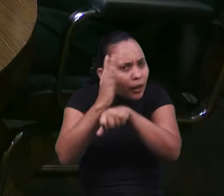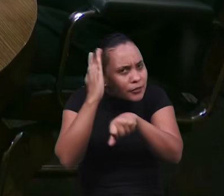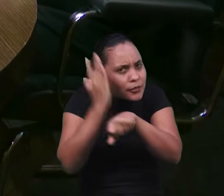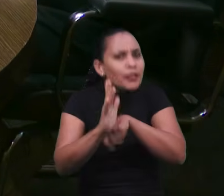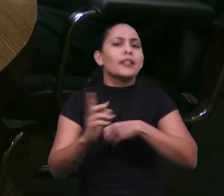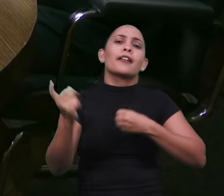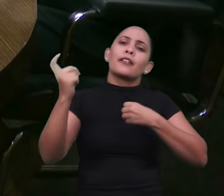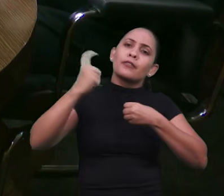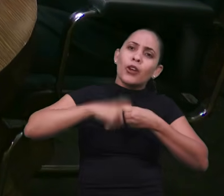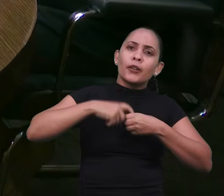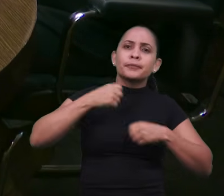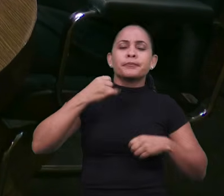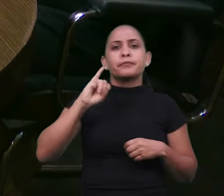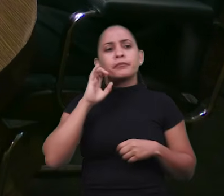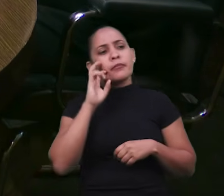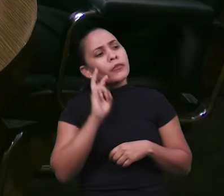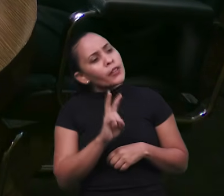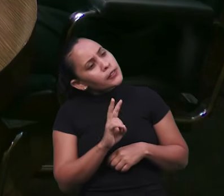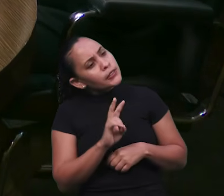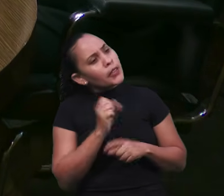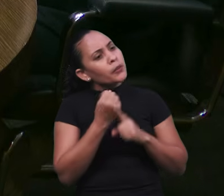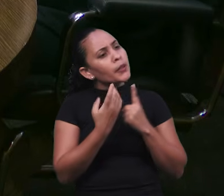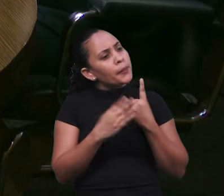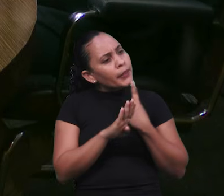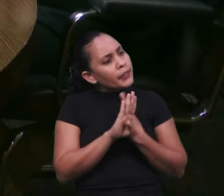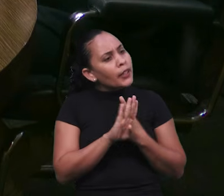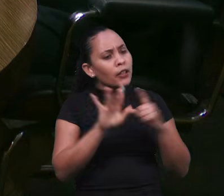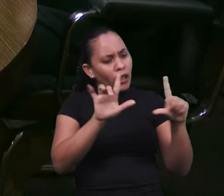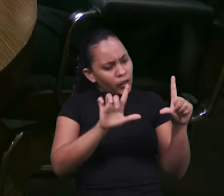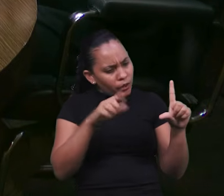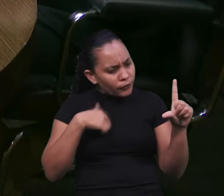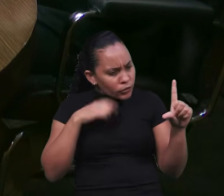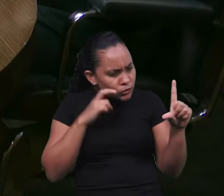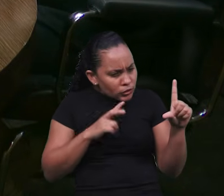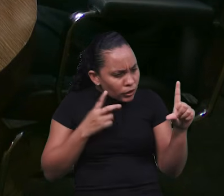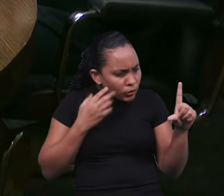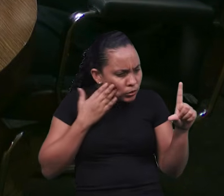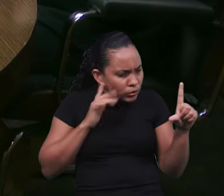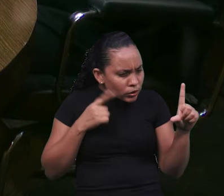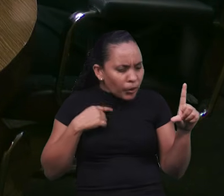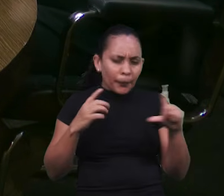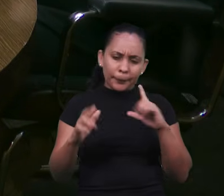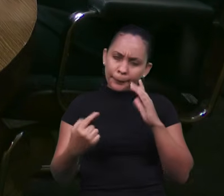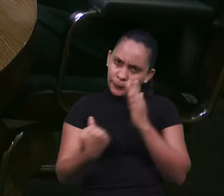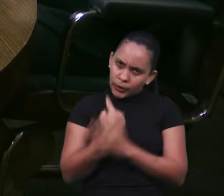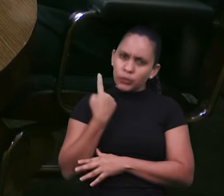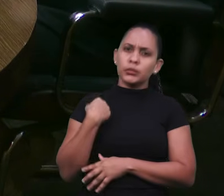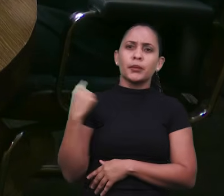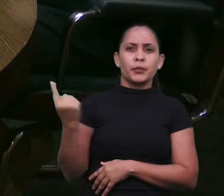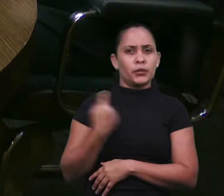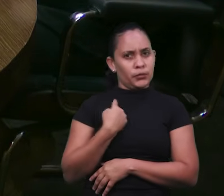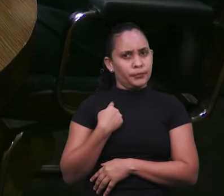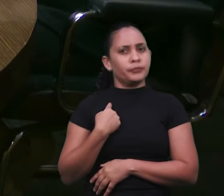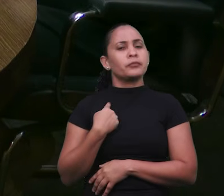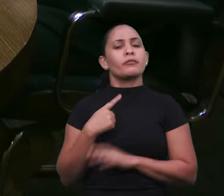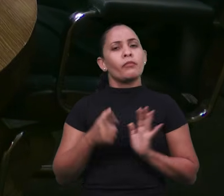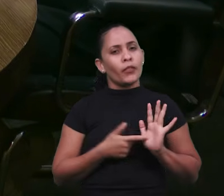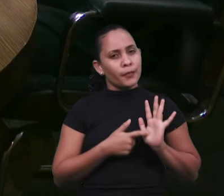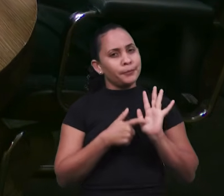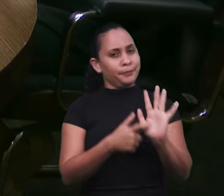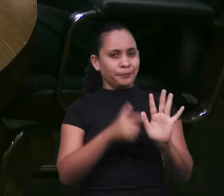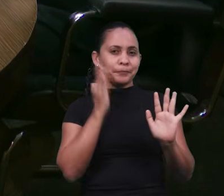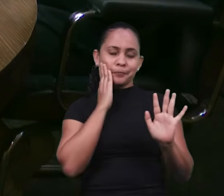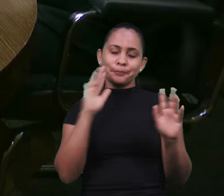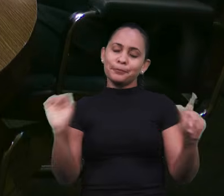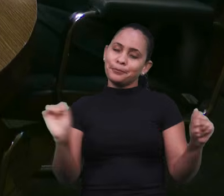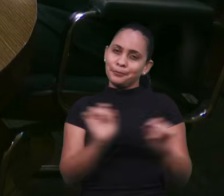pratiquem, voltem, viu algum sinal na EBD, na janelinha, viu algum sinal, não entendeu? Manda pra gente, pergunta, né? Sim. A gente traz aqui com